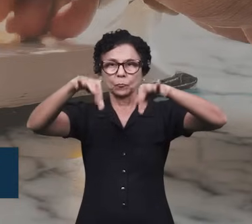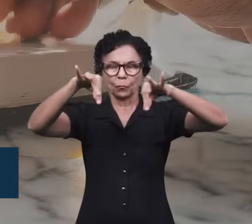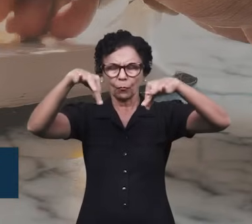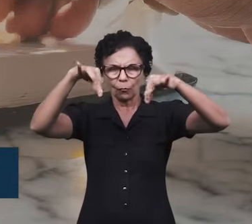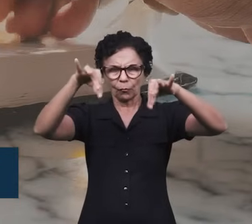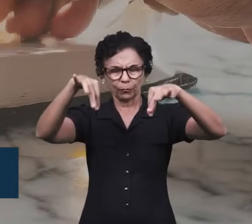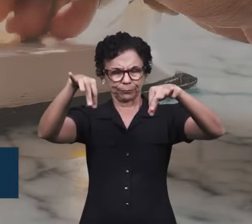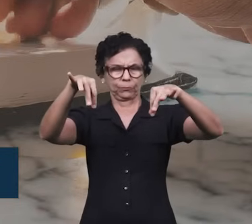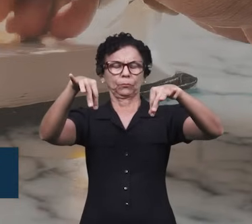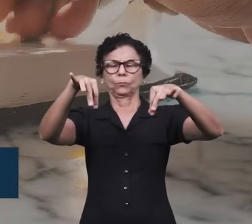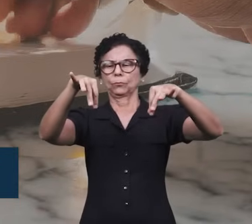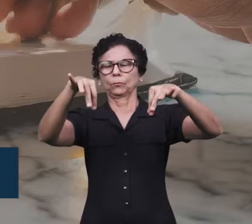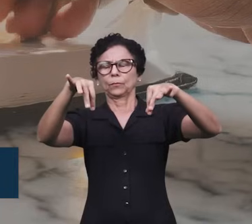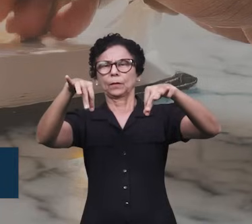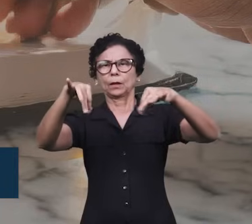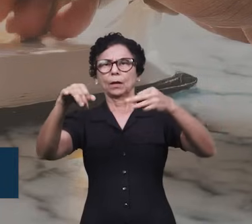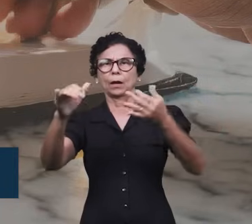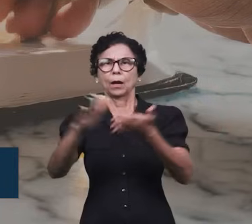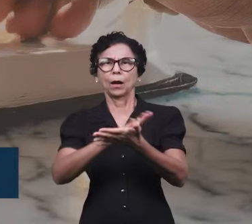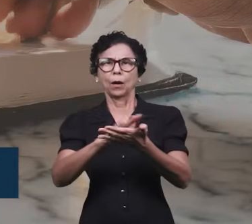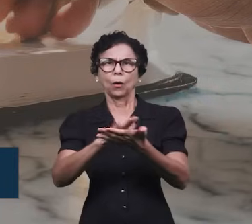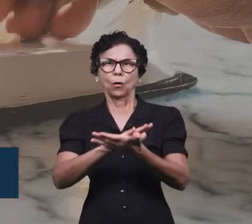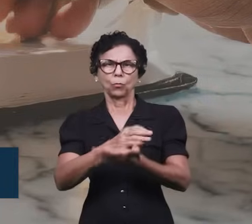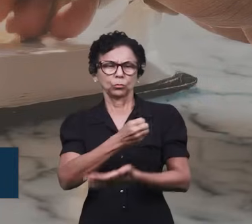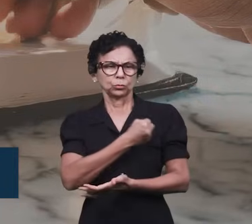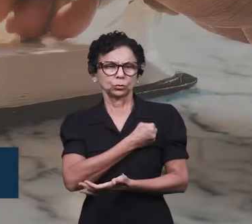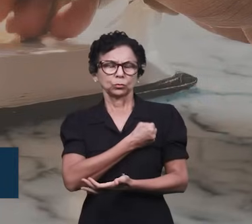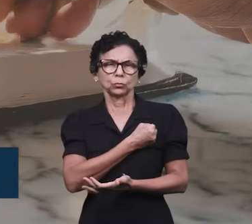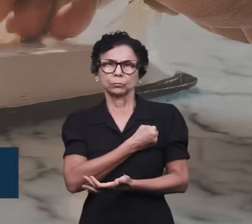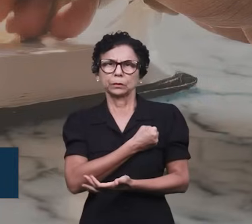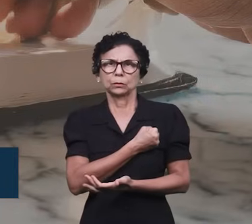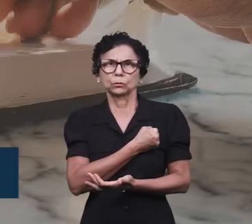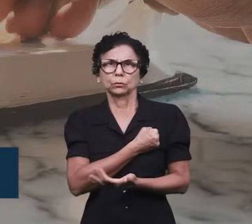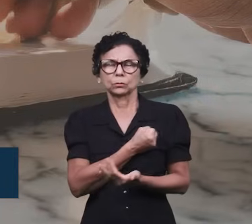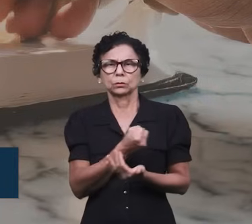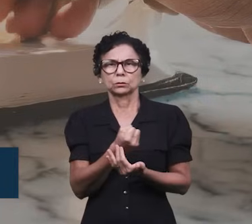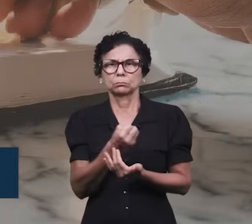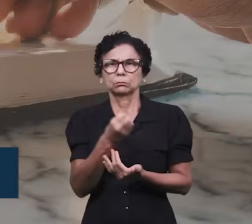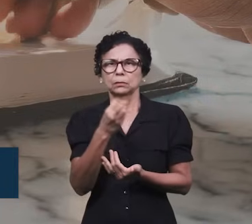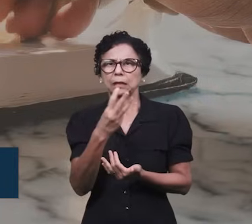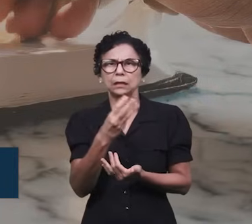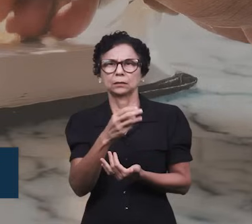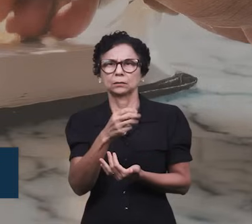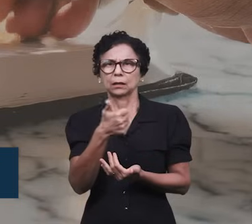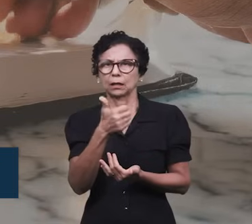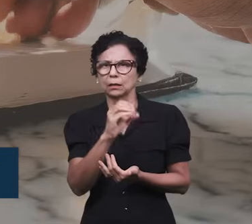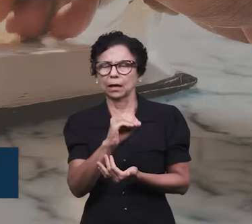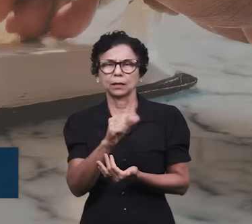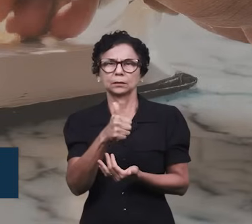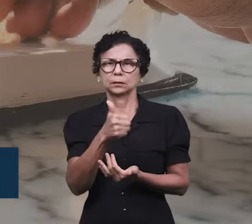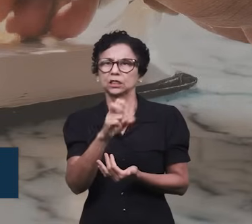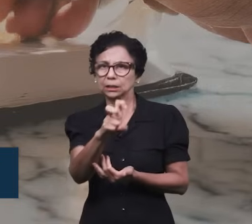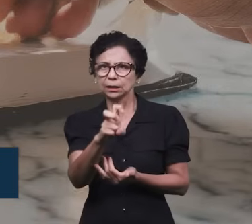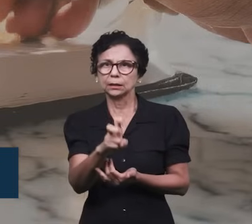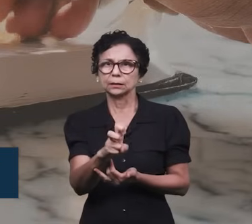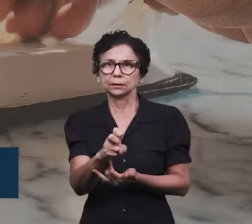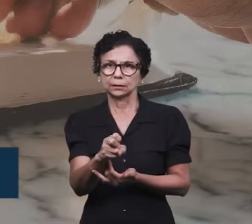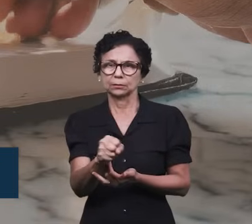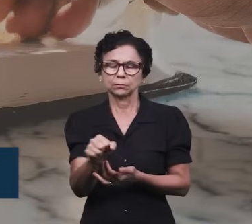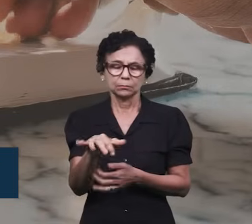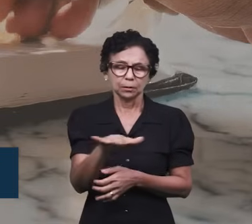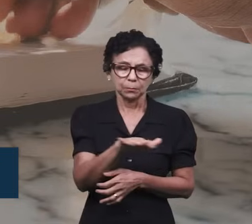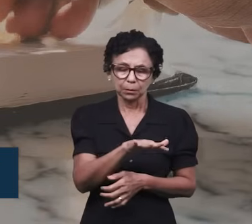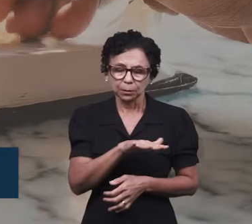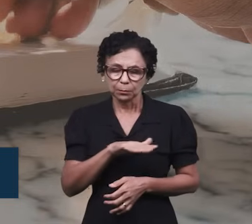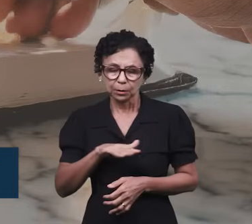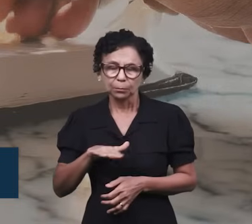alguns números eles boiavam. Era o número, por exemplo, o número 3, o número 10 e o número 15. E o Senhor dizia